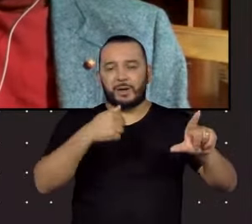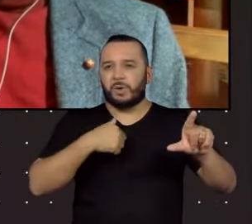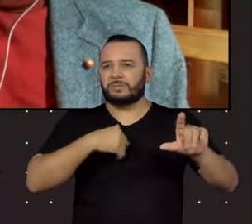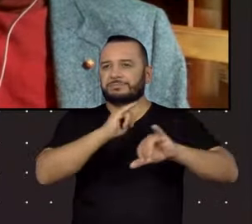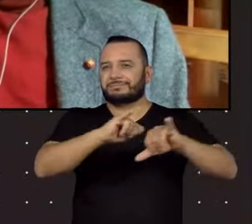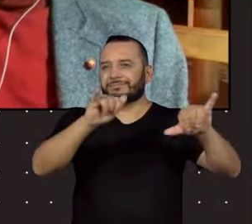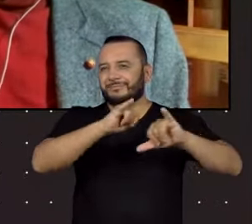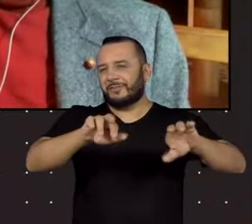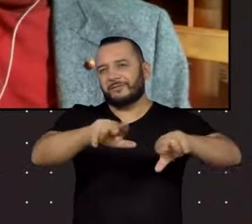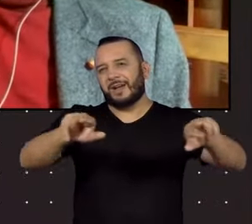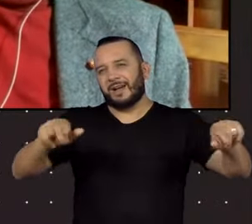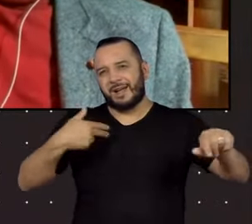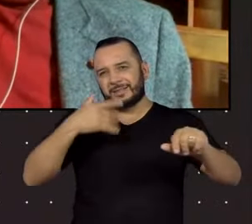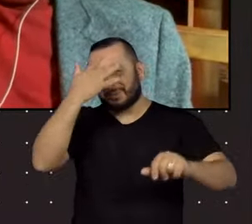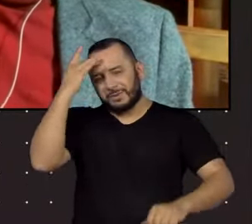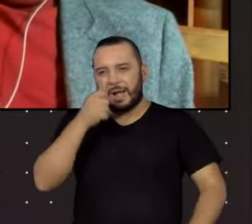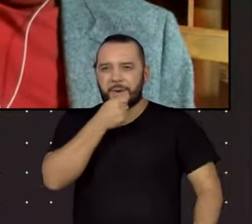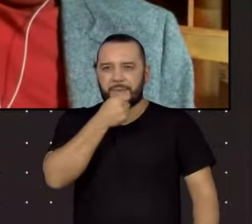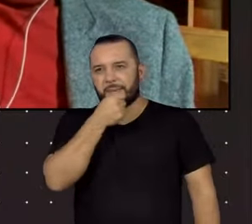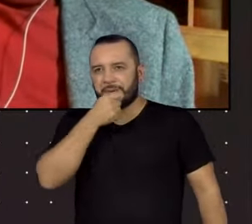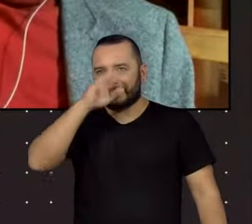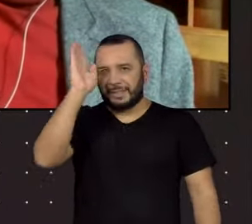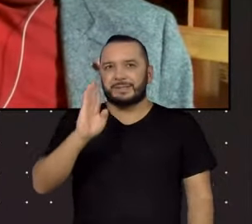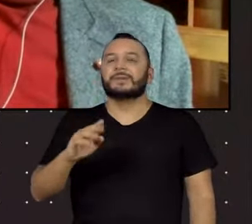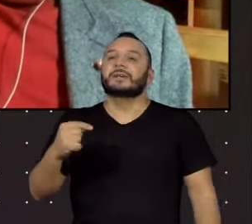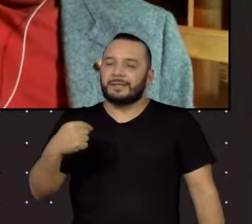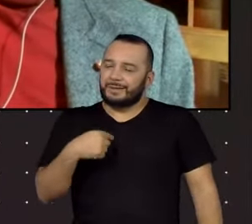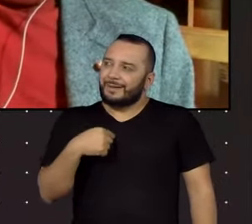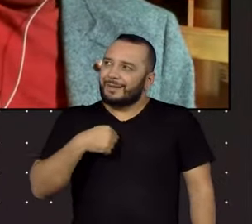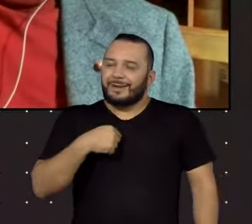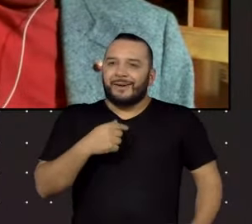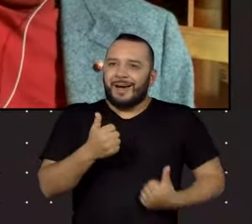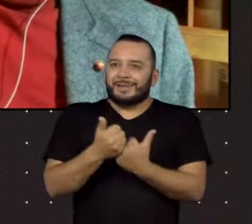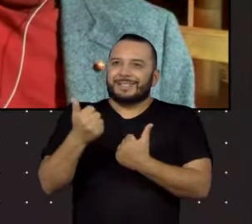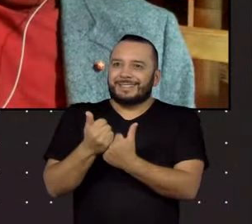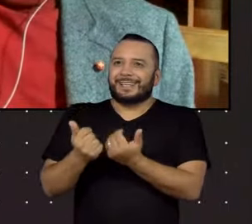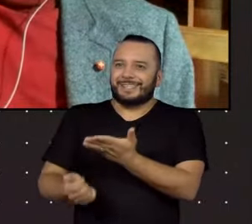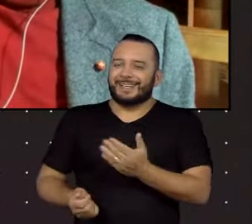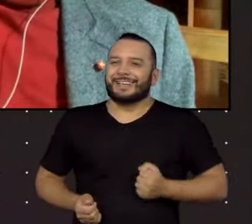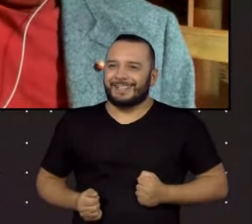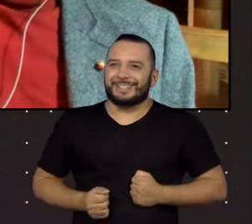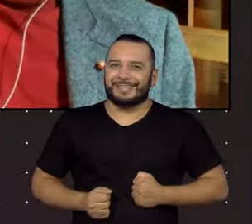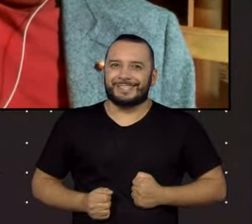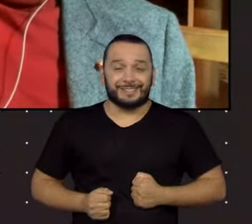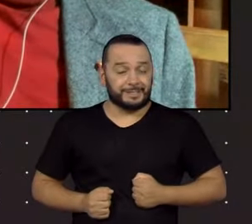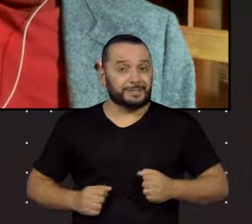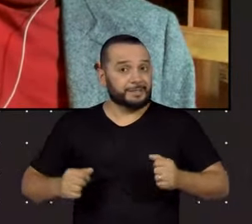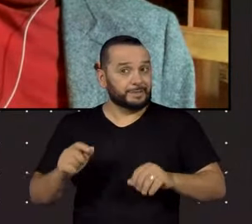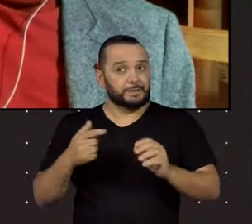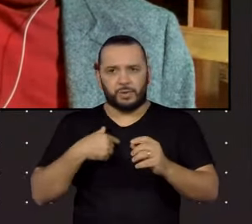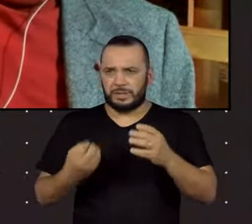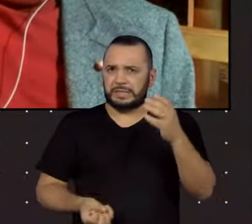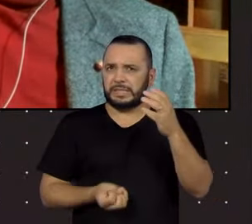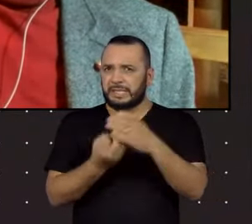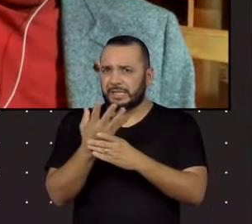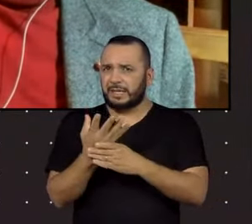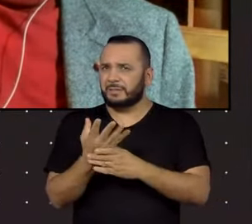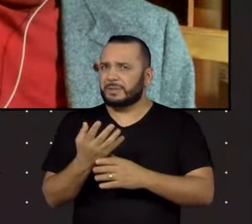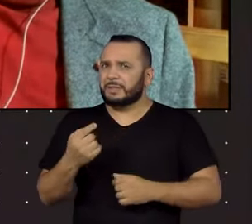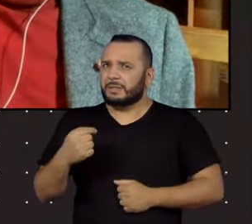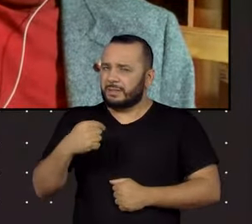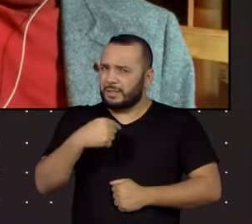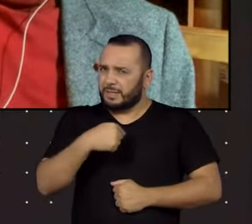vários cantores pelo Brasil, da qual eu fui uma espécie de assistente. Na hora da montagem, parti